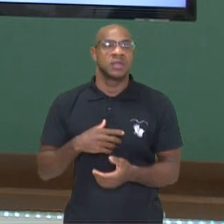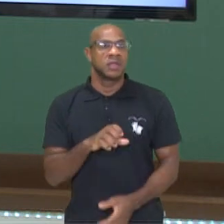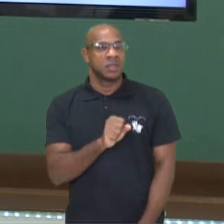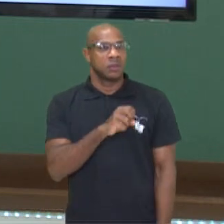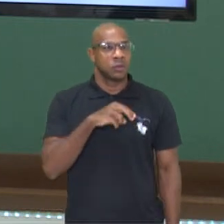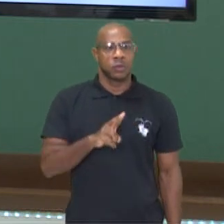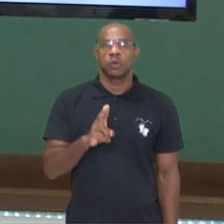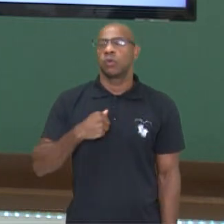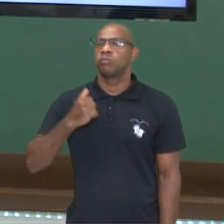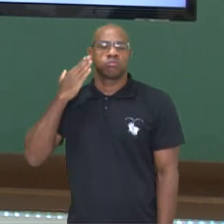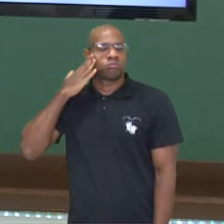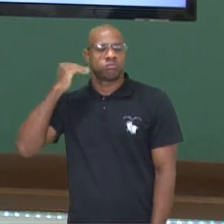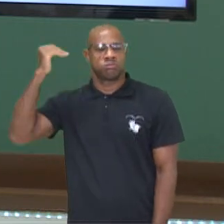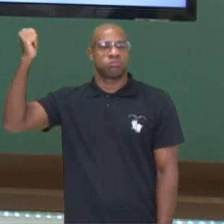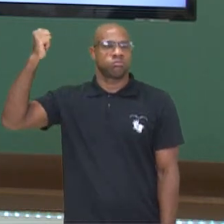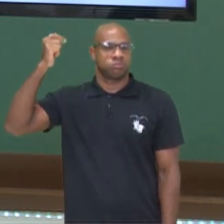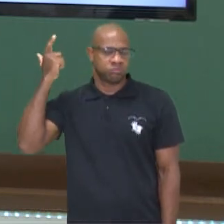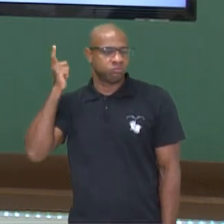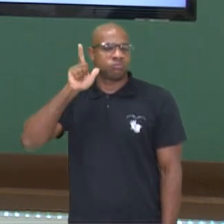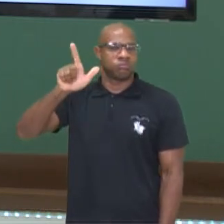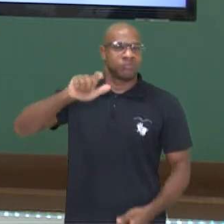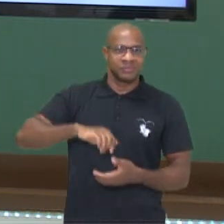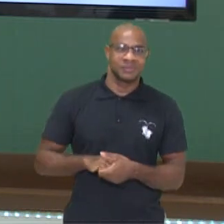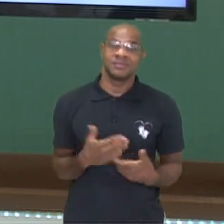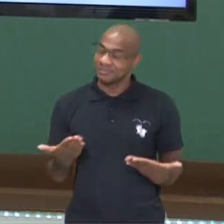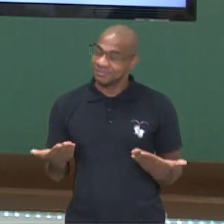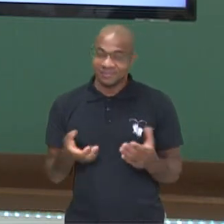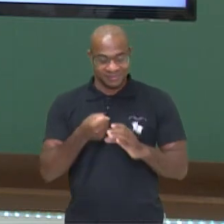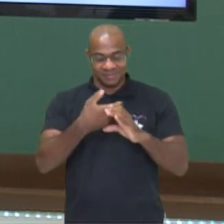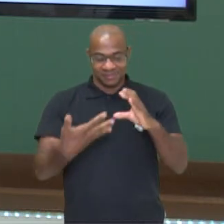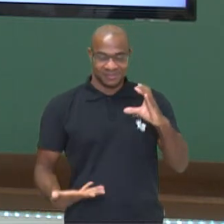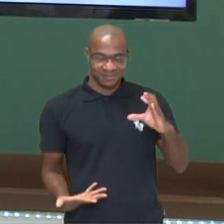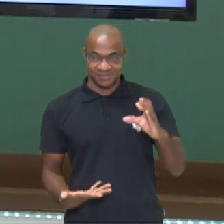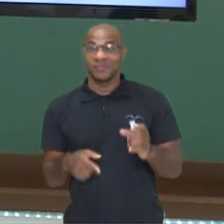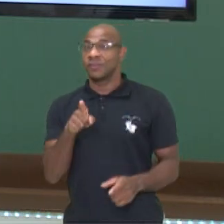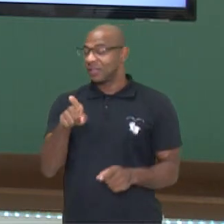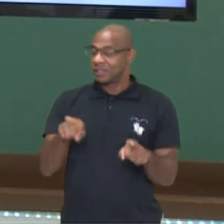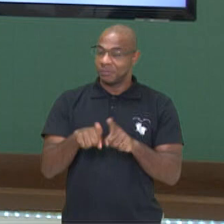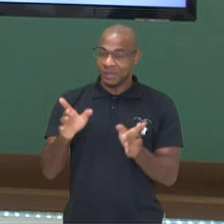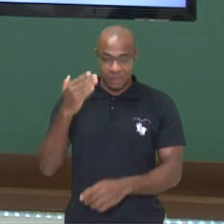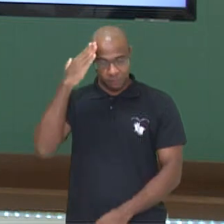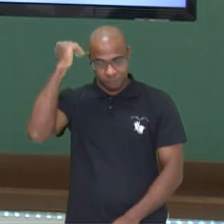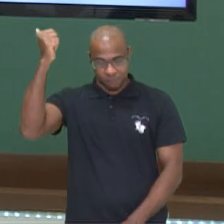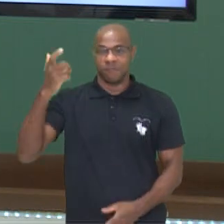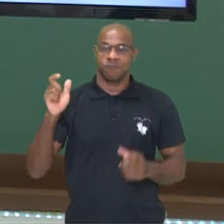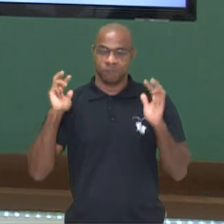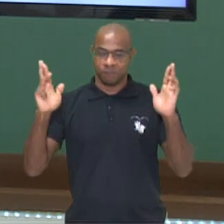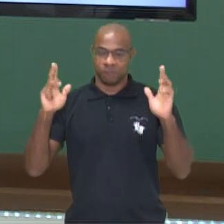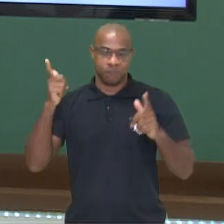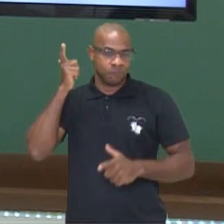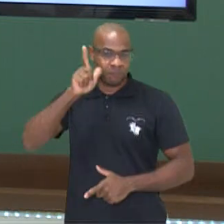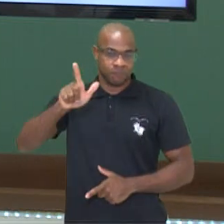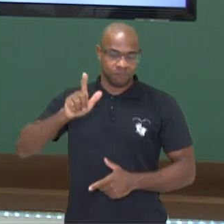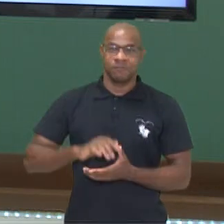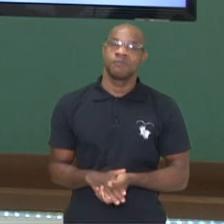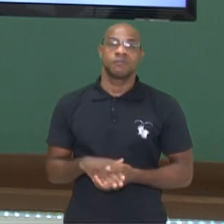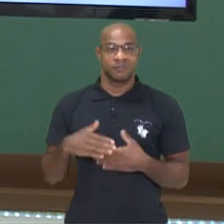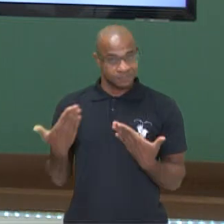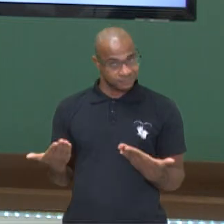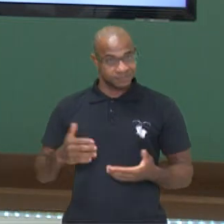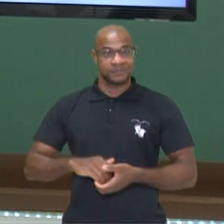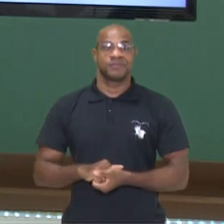um sucesso. E aí? Garanto que você é um sucesso, hein? Você é um sucesso. Esse predicativo te